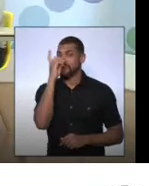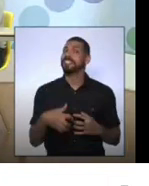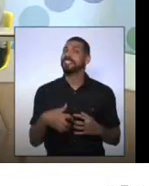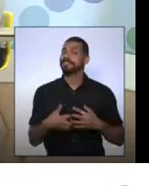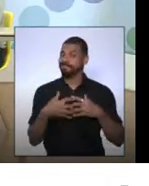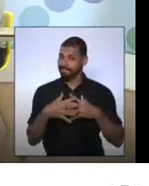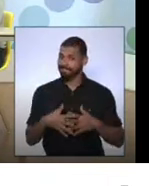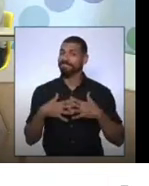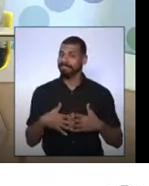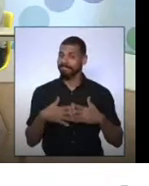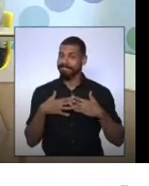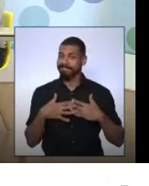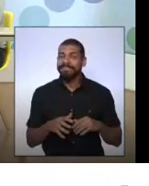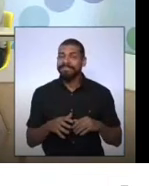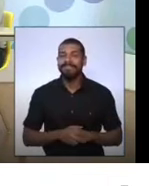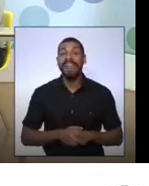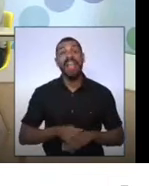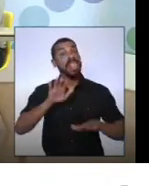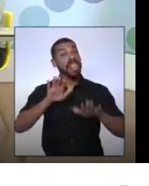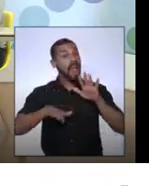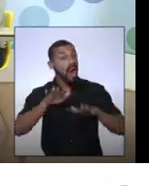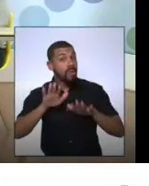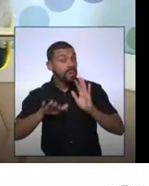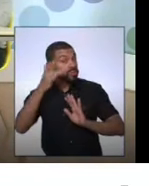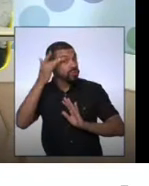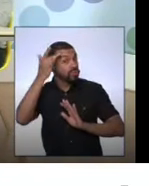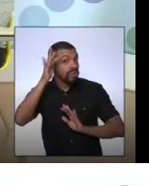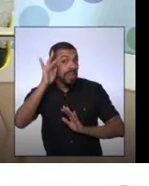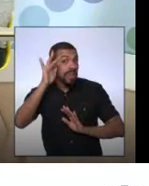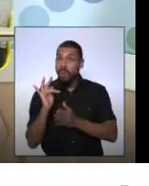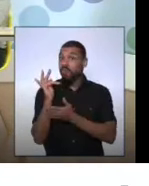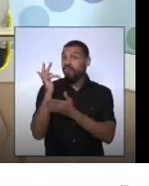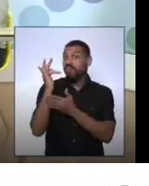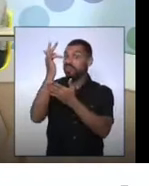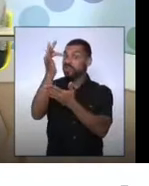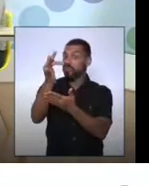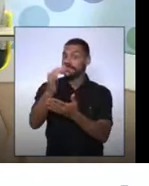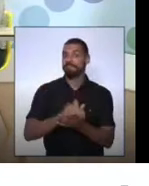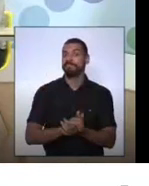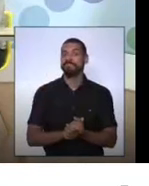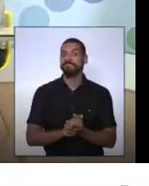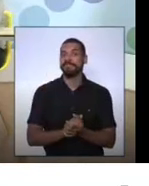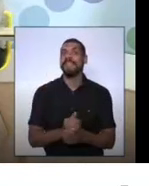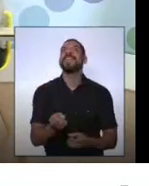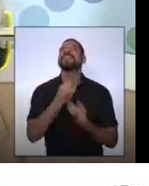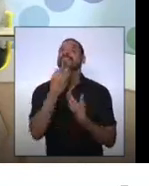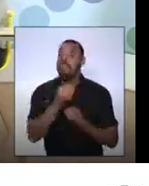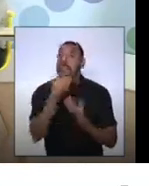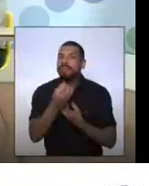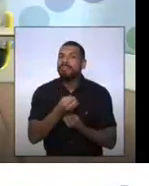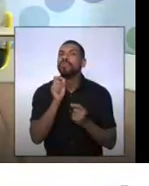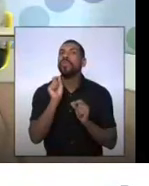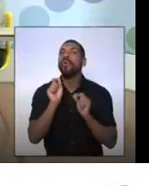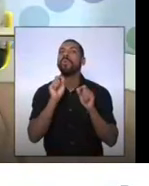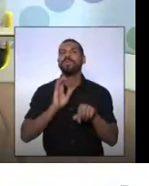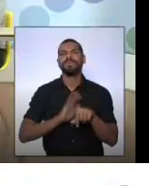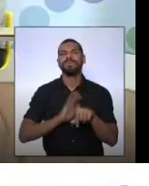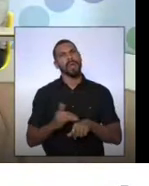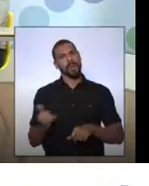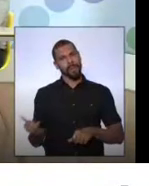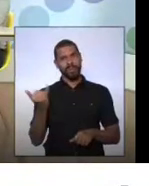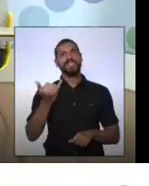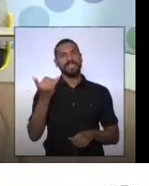bem claro, talvez o jornal impresso, quem sabe, deixe de existir. A informação, não. Notícia, não. Algo tão importante para nós, né?